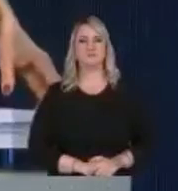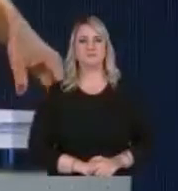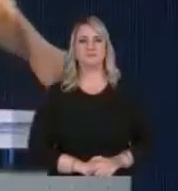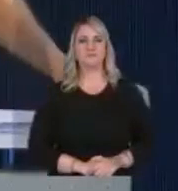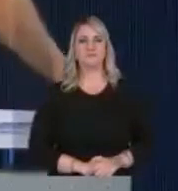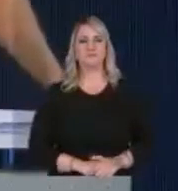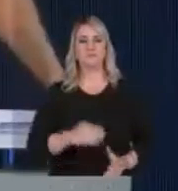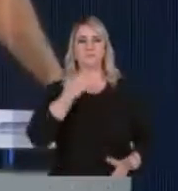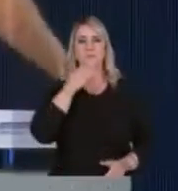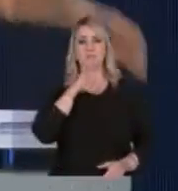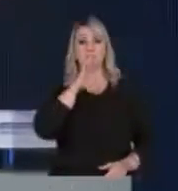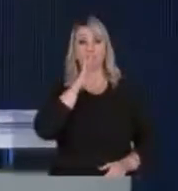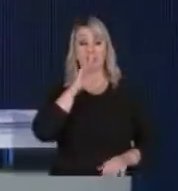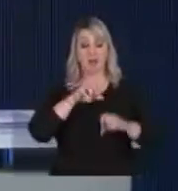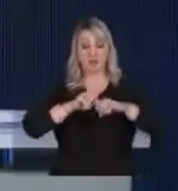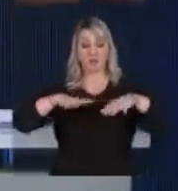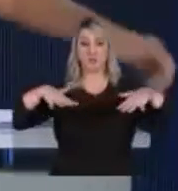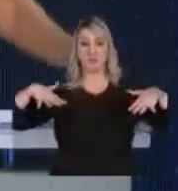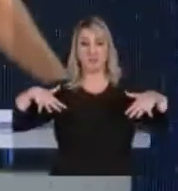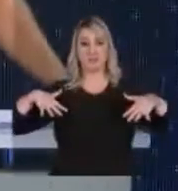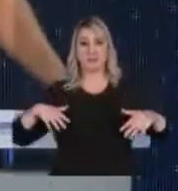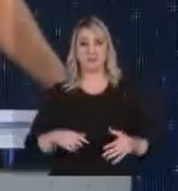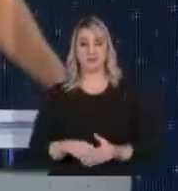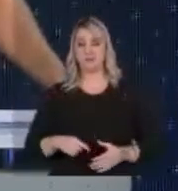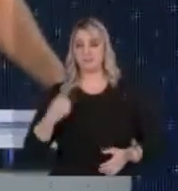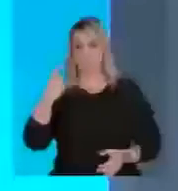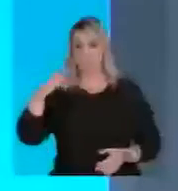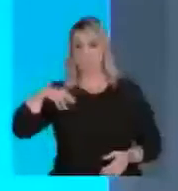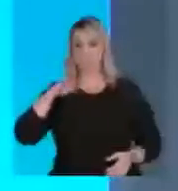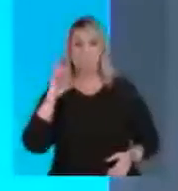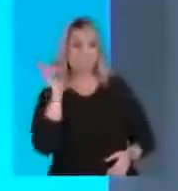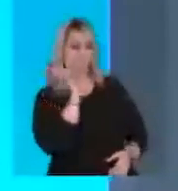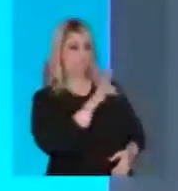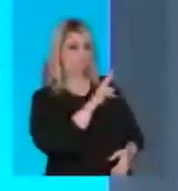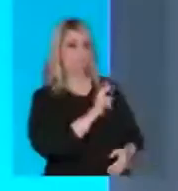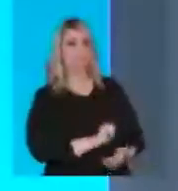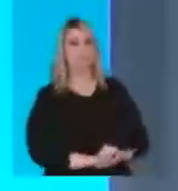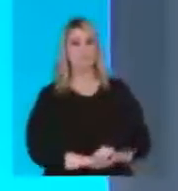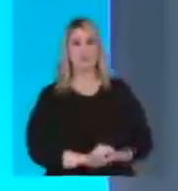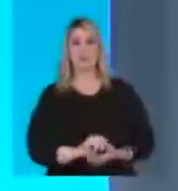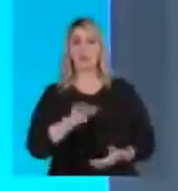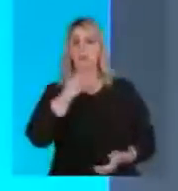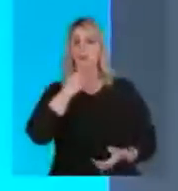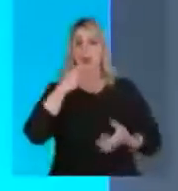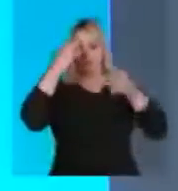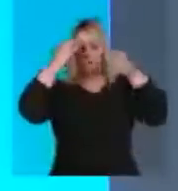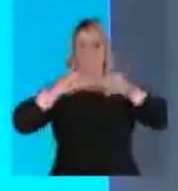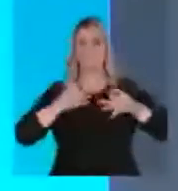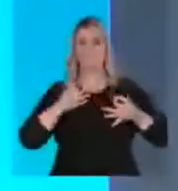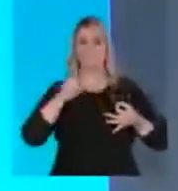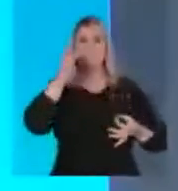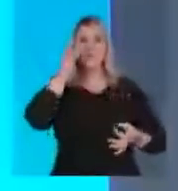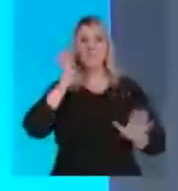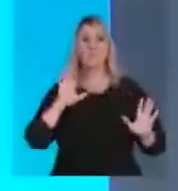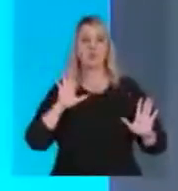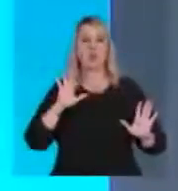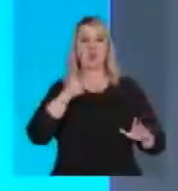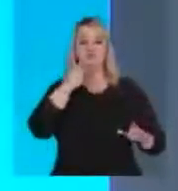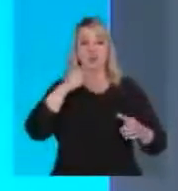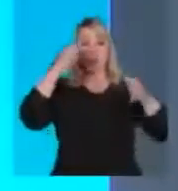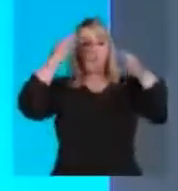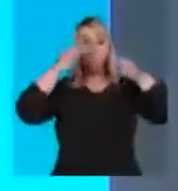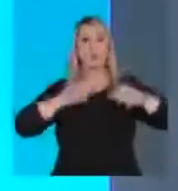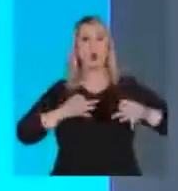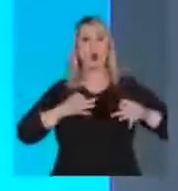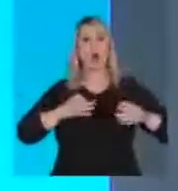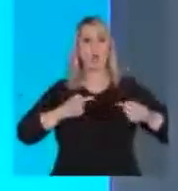peço silêncio a platéia por favor da candidata tem um minuto para réplica não estou falando apenas moral pessoal que ele fez não estou falando de moral política